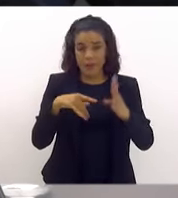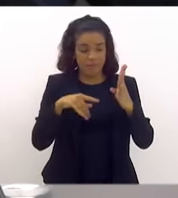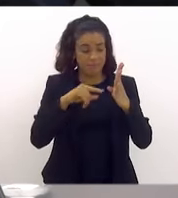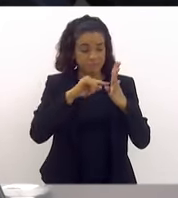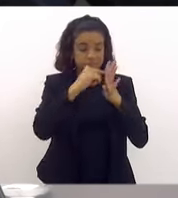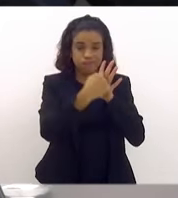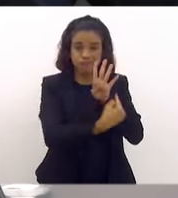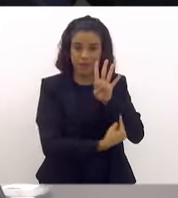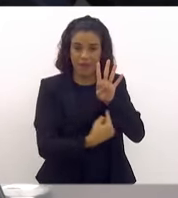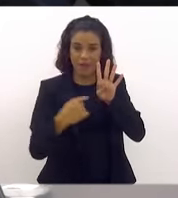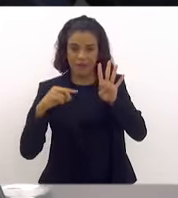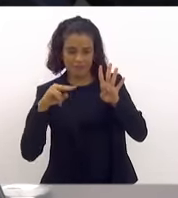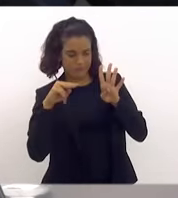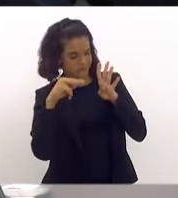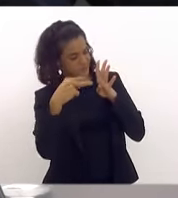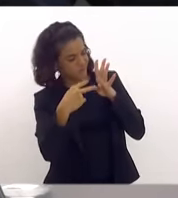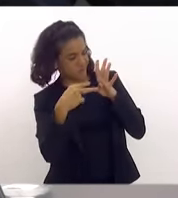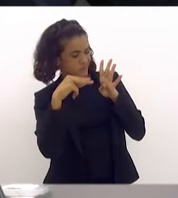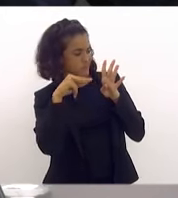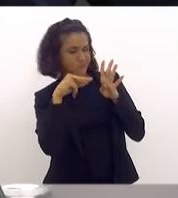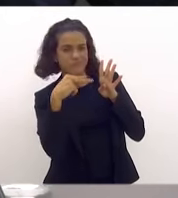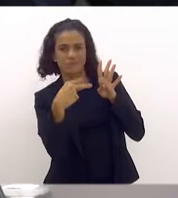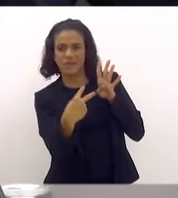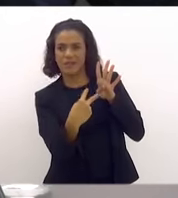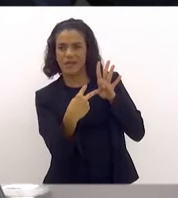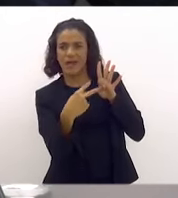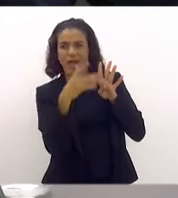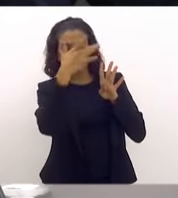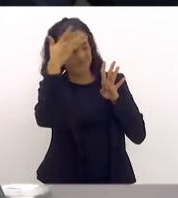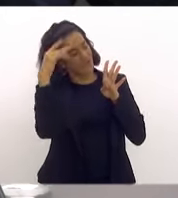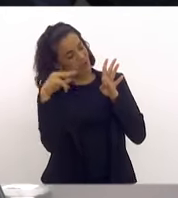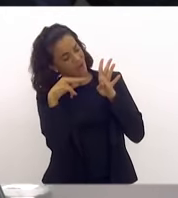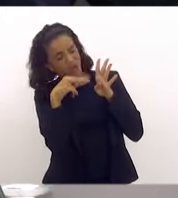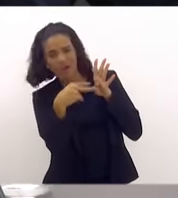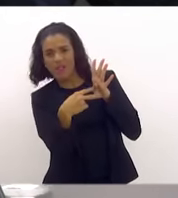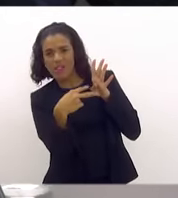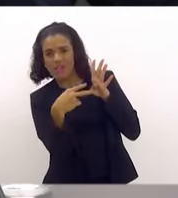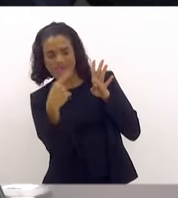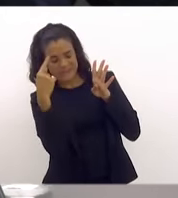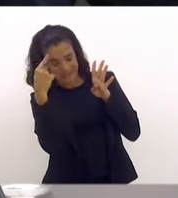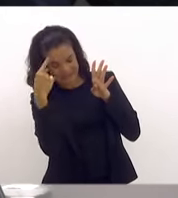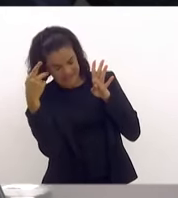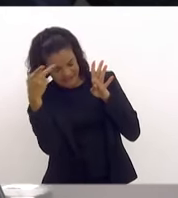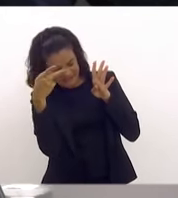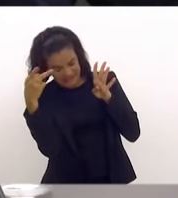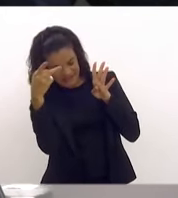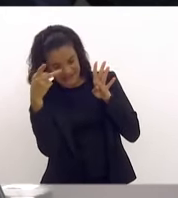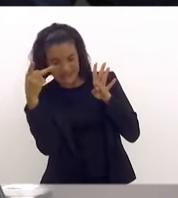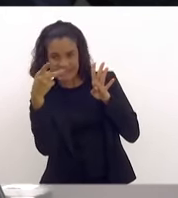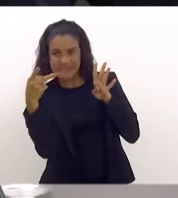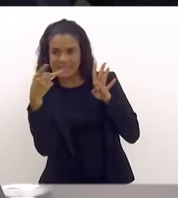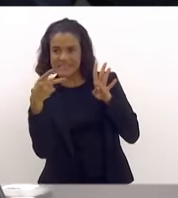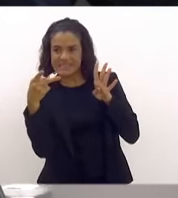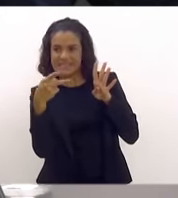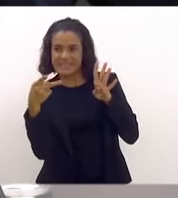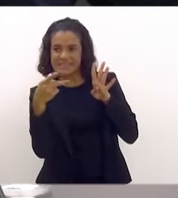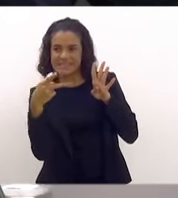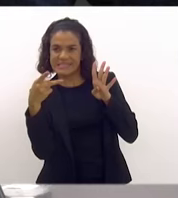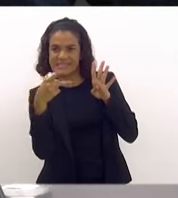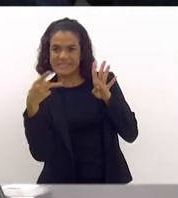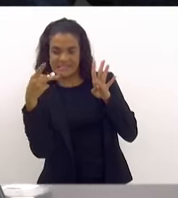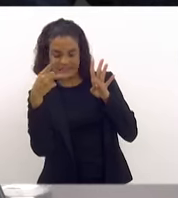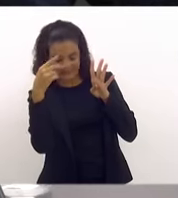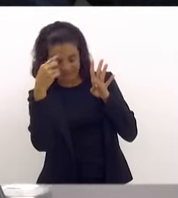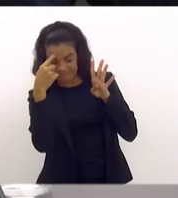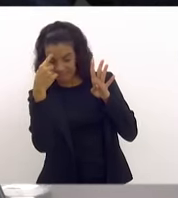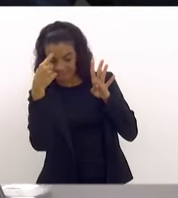porque realmente às vezes a pessoa não vai ter condição a gente olha vai buscar eh vai fazer todos os me esgotar